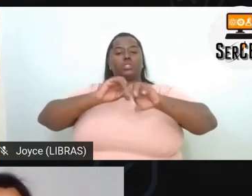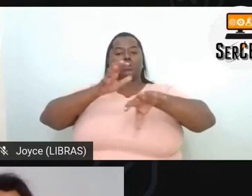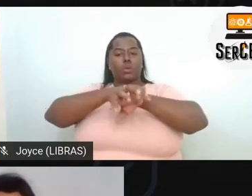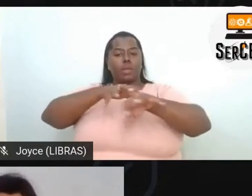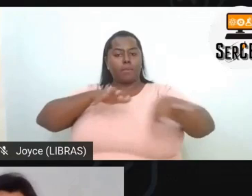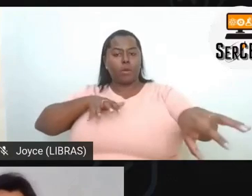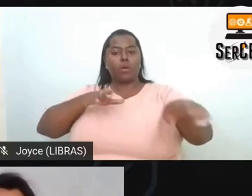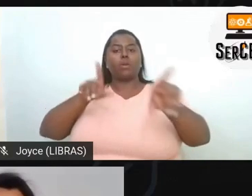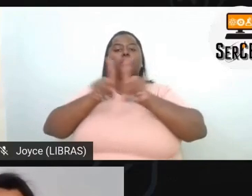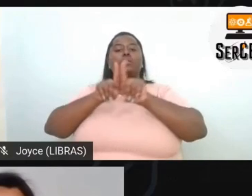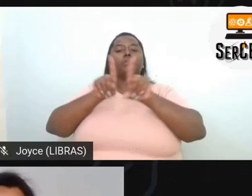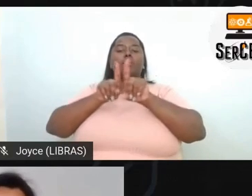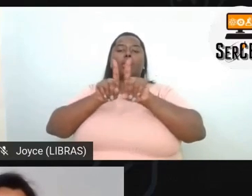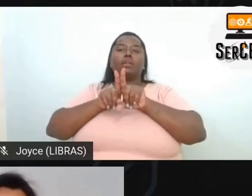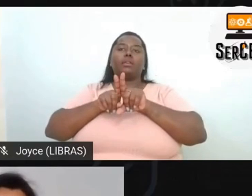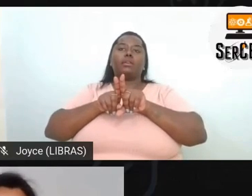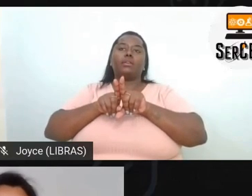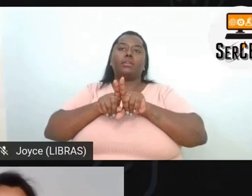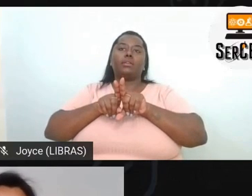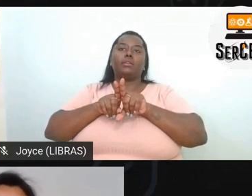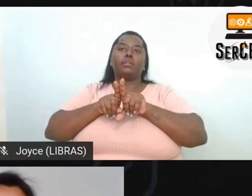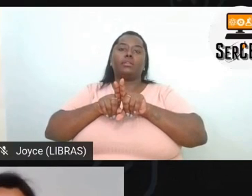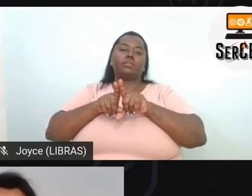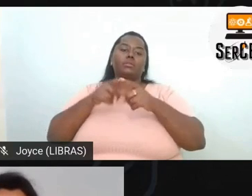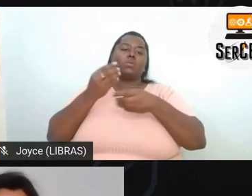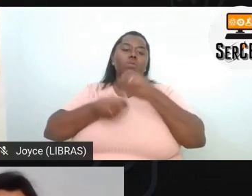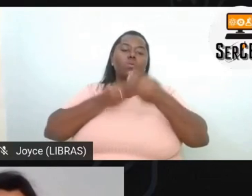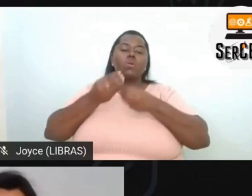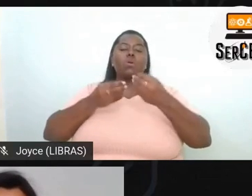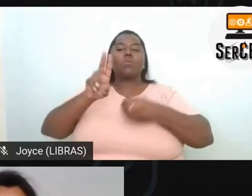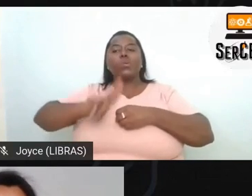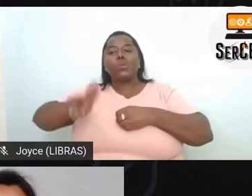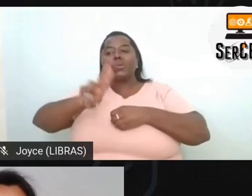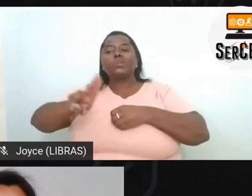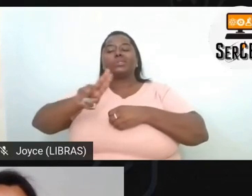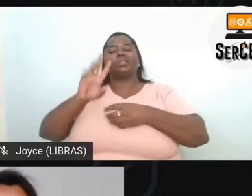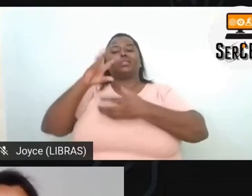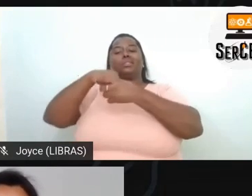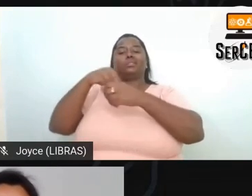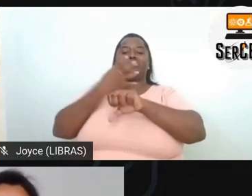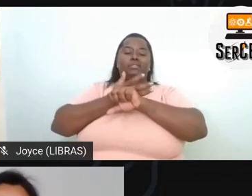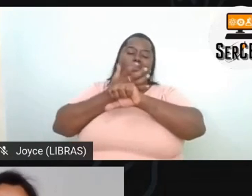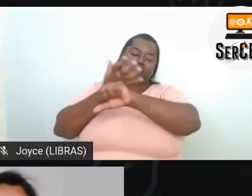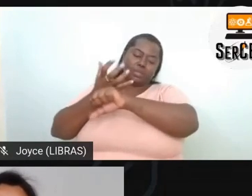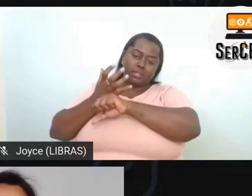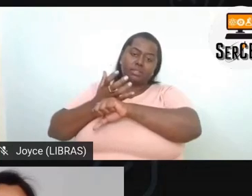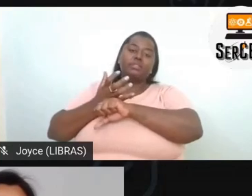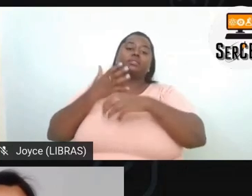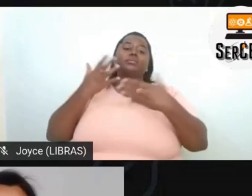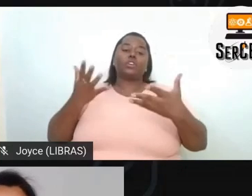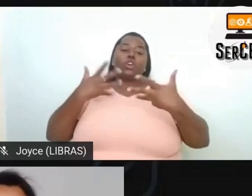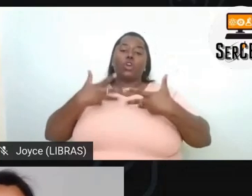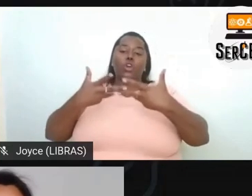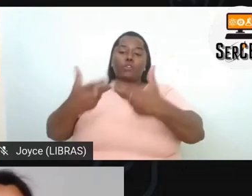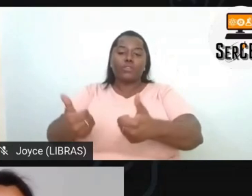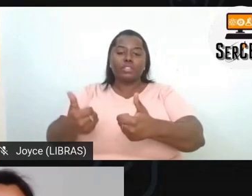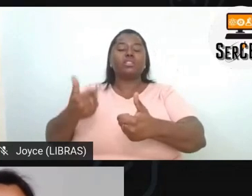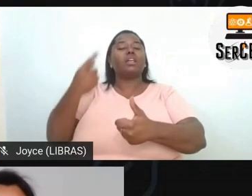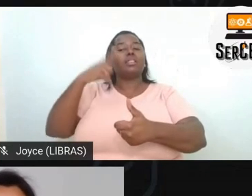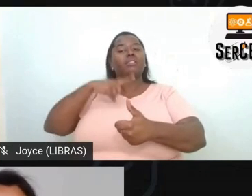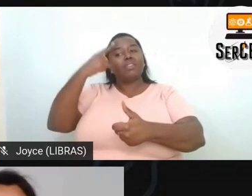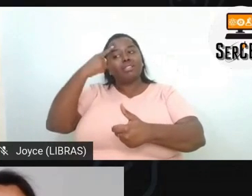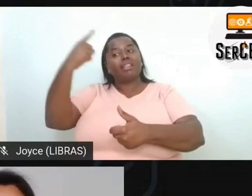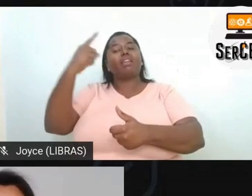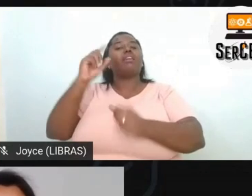né, que tem utilizado ou já utilizou nas suas disciplinas, e nesse convite veio a ideia de preparar um